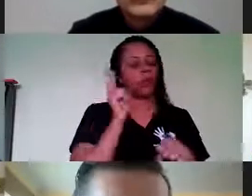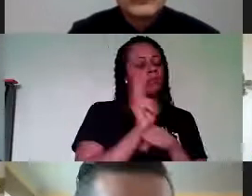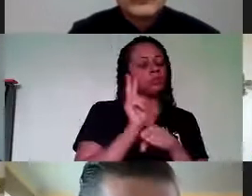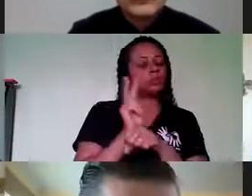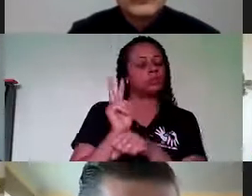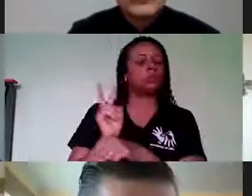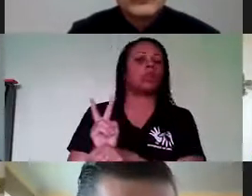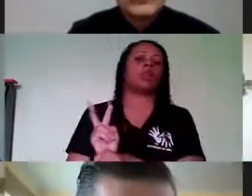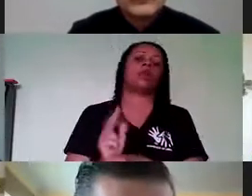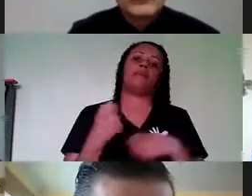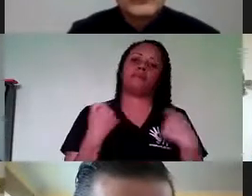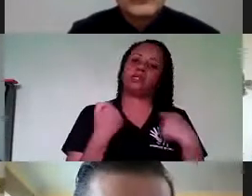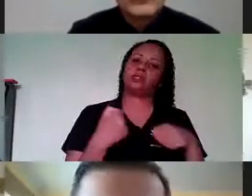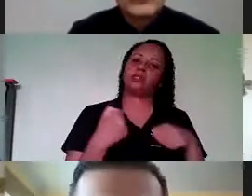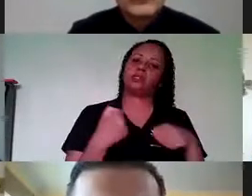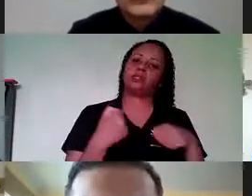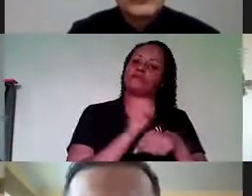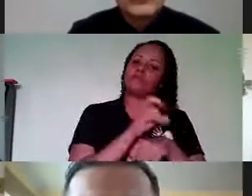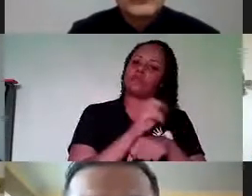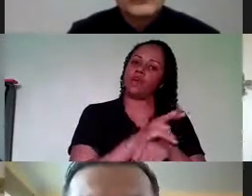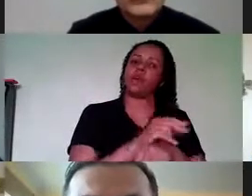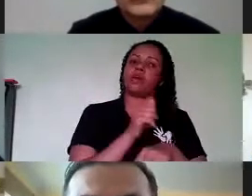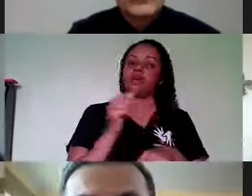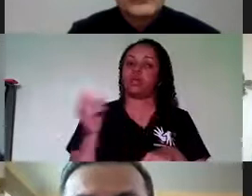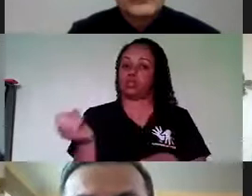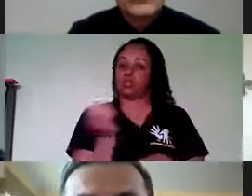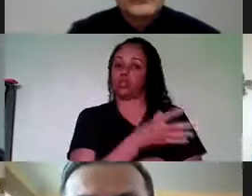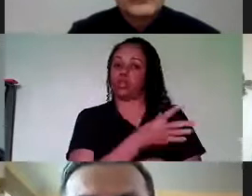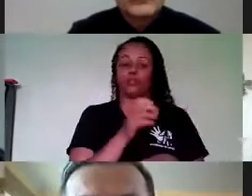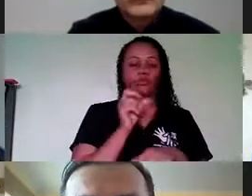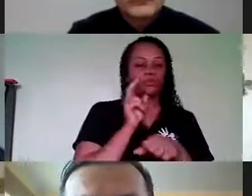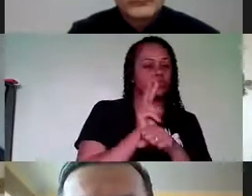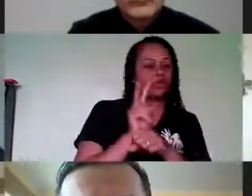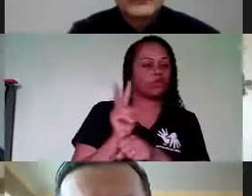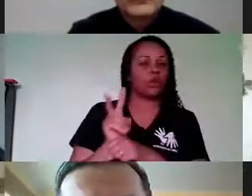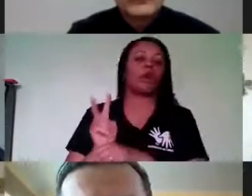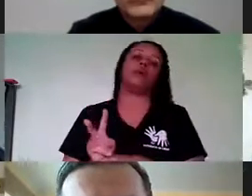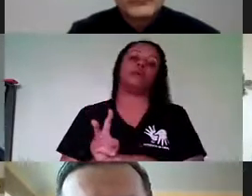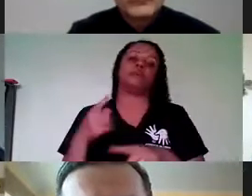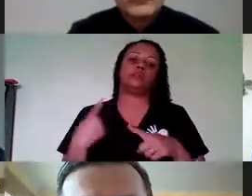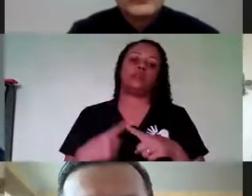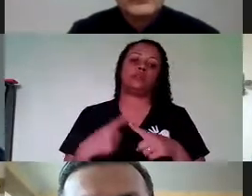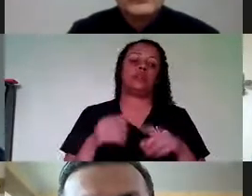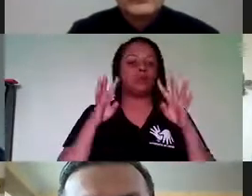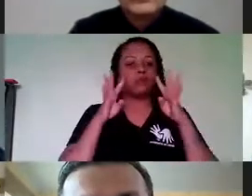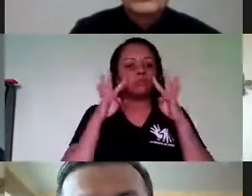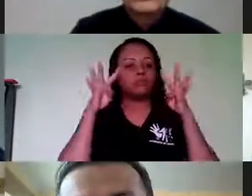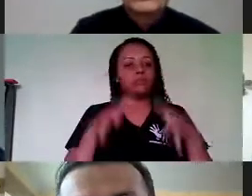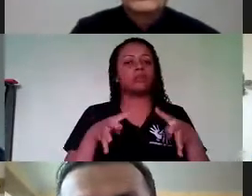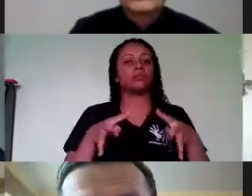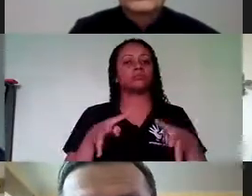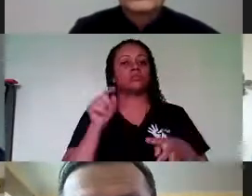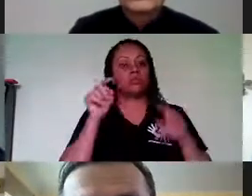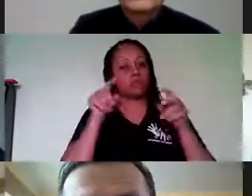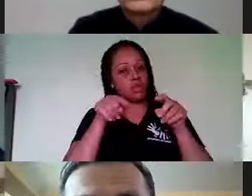novos fiscais, etc. e tal, e também nos ajudar a chamar atenção para esse tema, né? Só isso, né, que eu acho, o